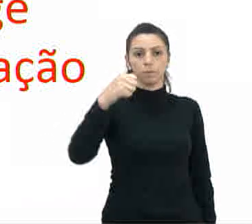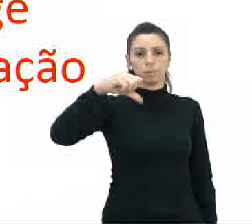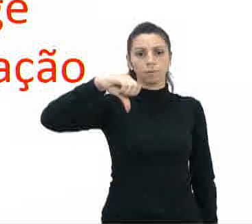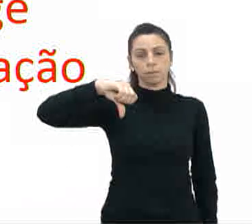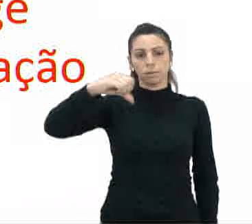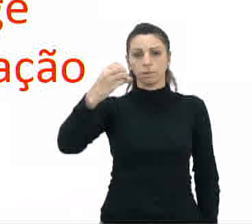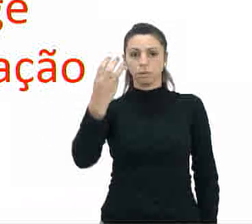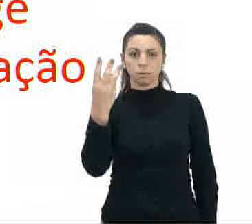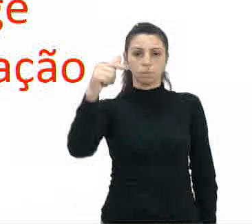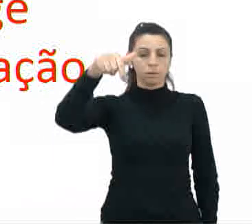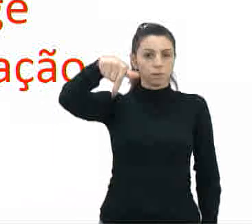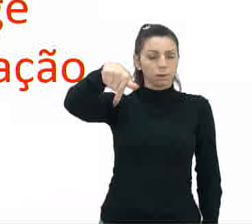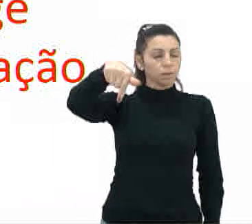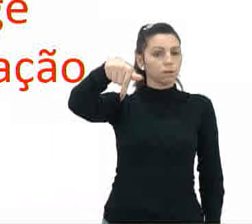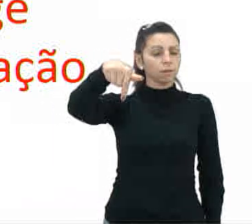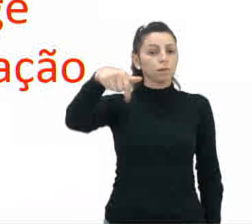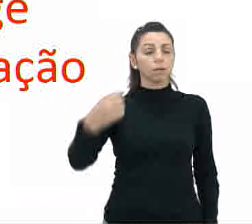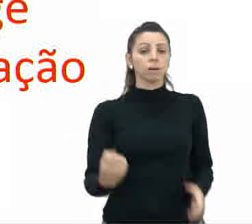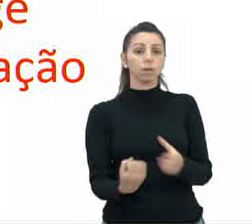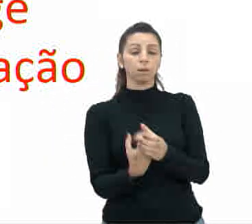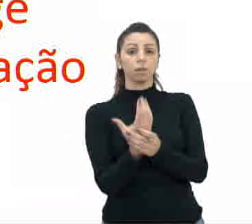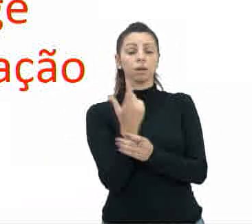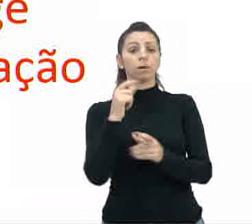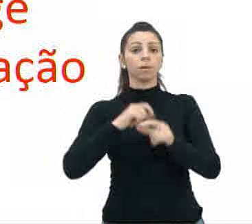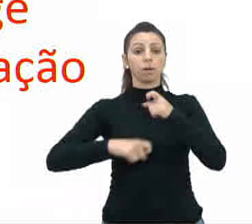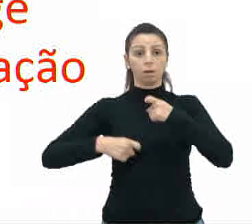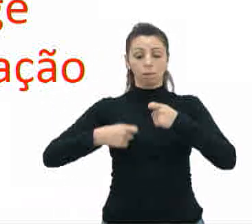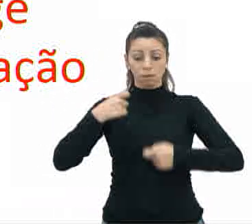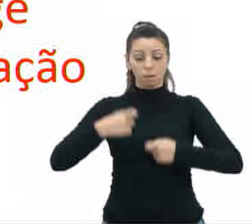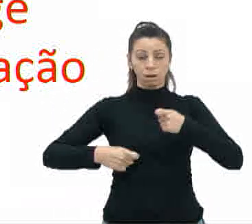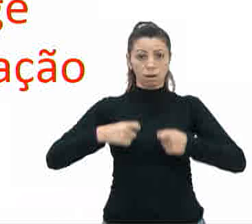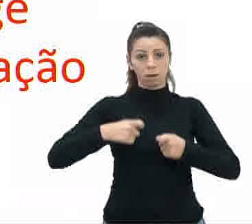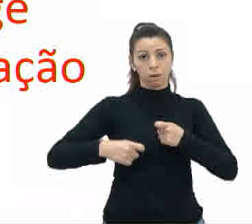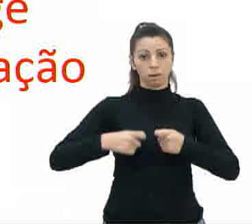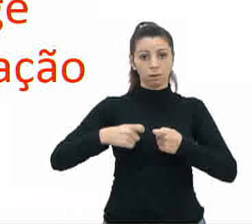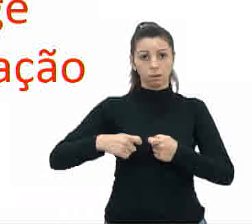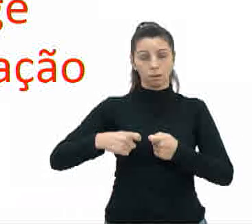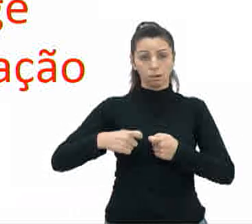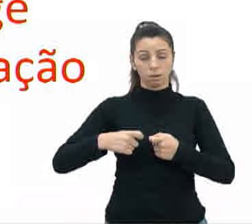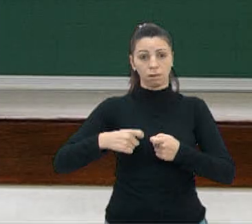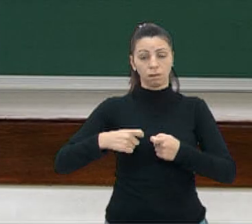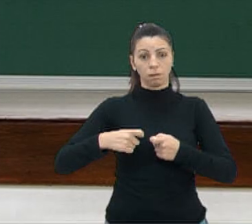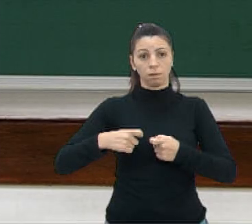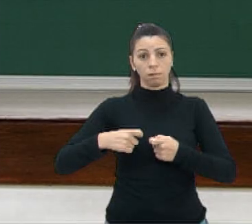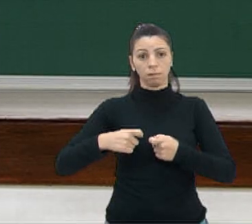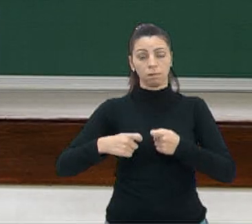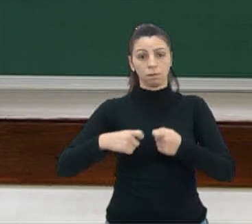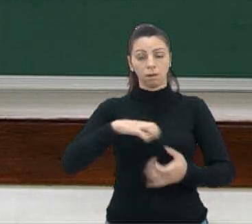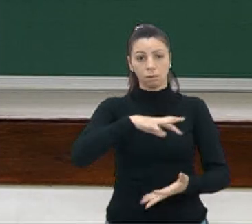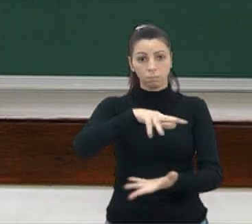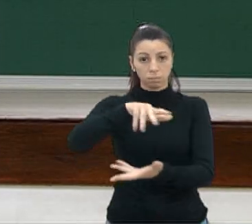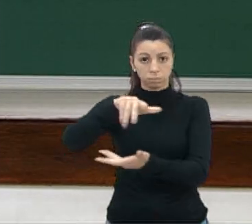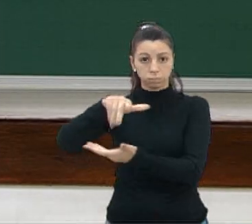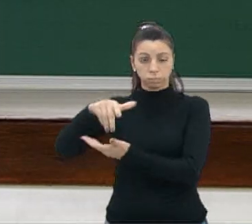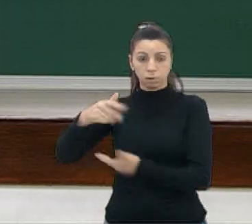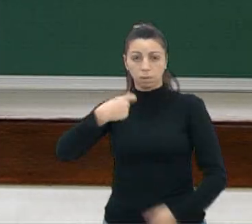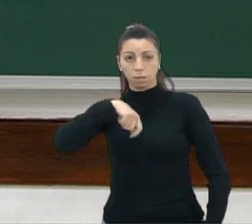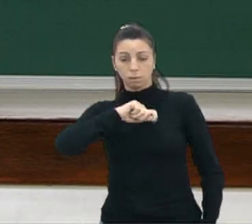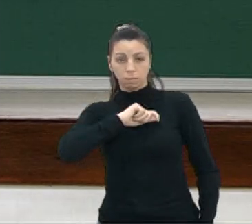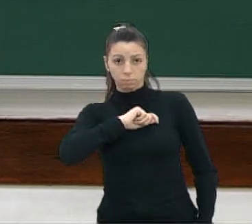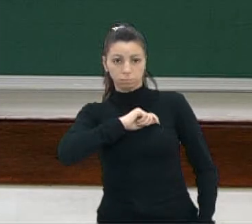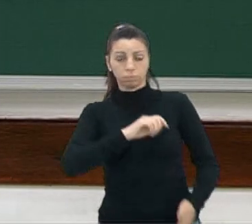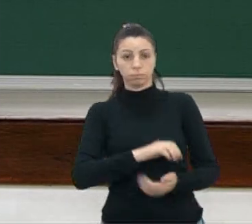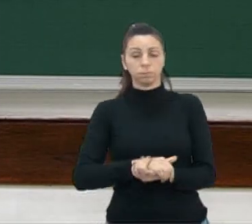fez o quadro em função da Guerra Civil Espanhola, bombardearam a cidade de Guernica, e aí ele fez